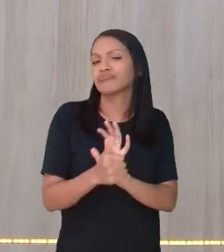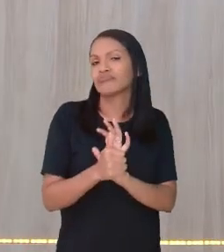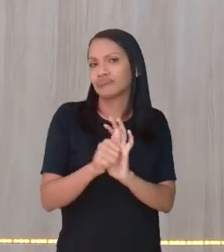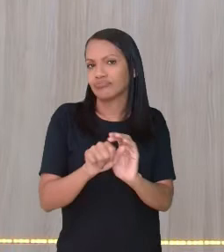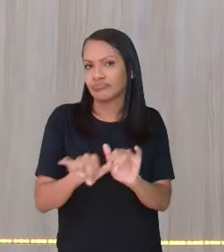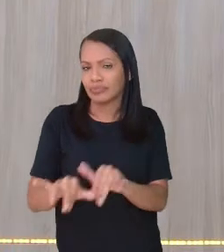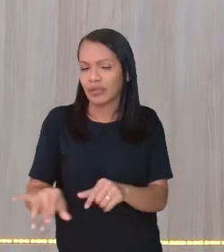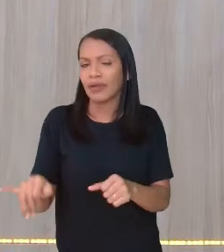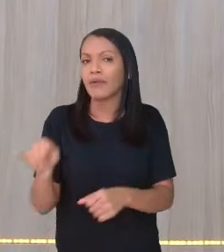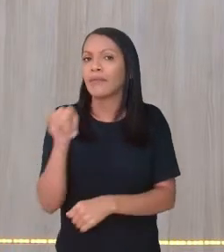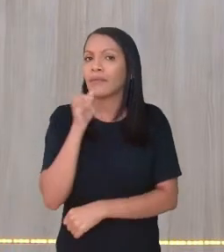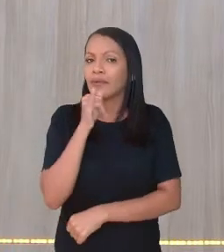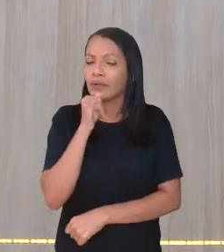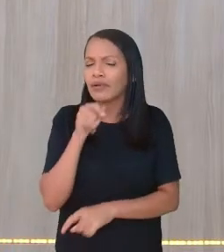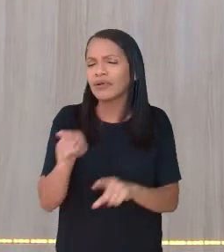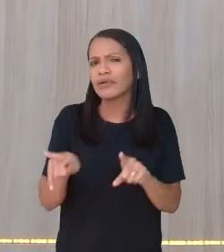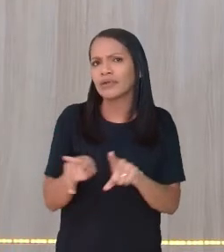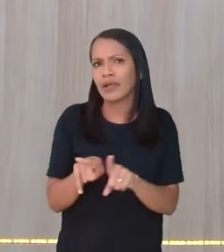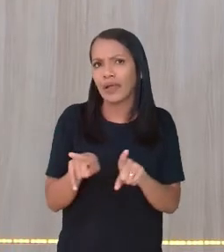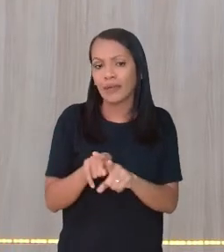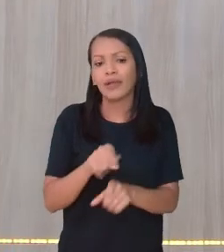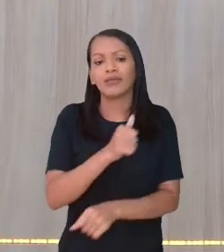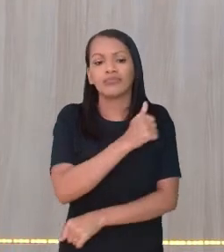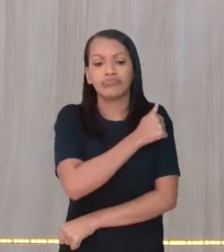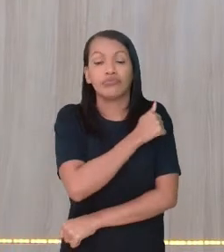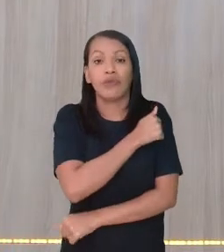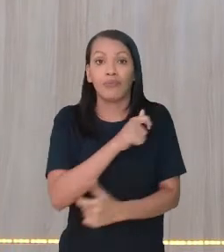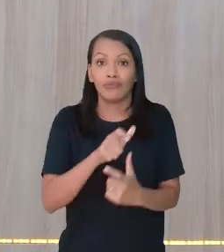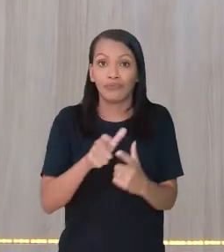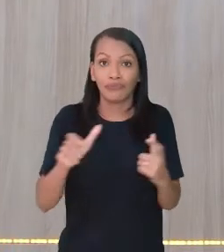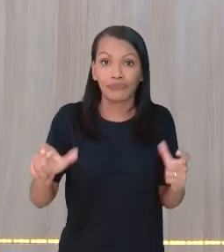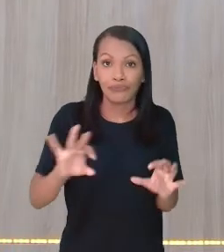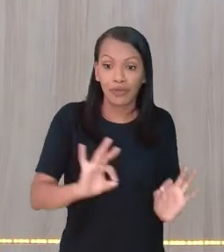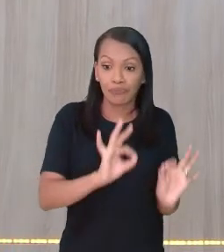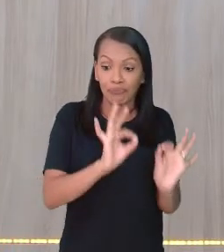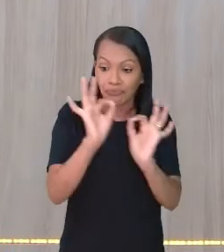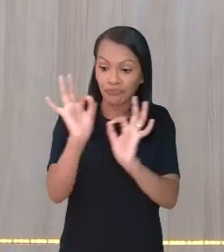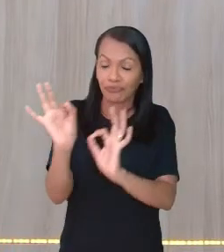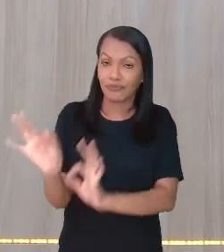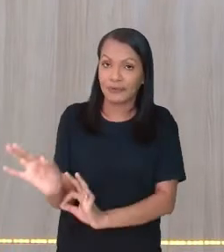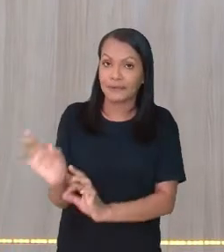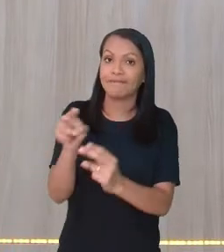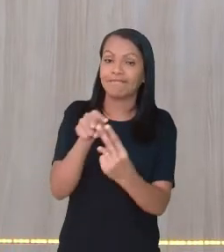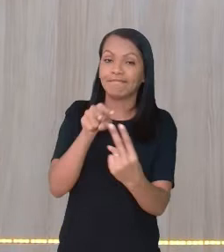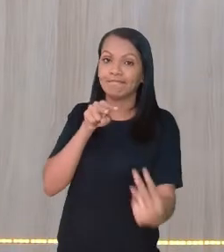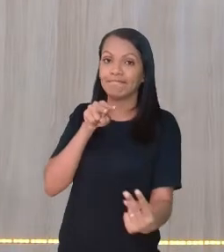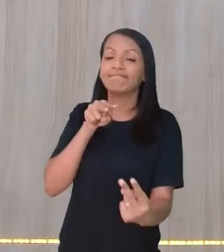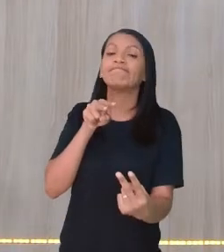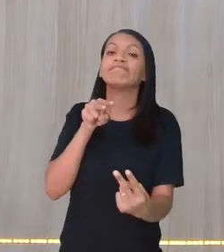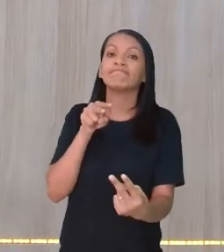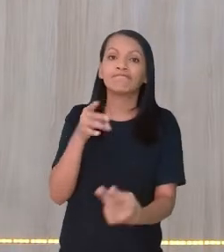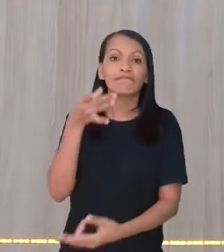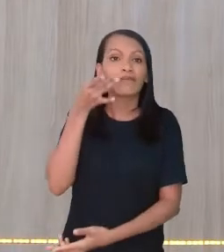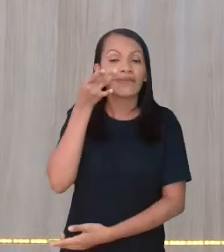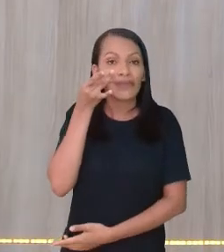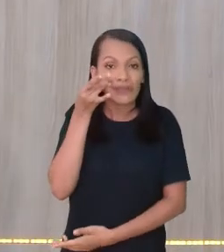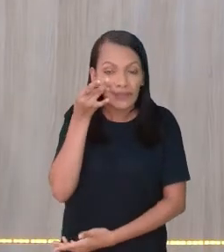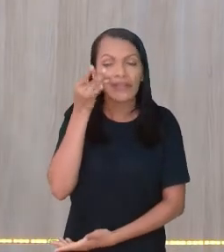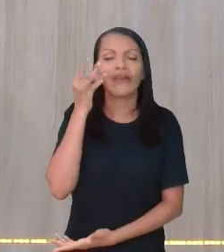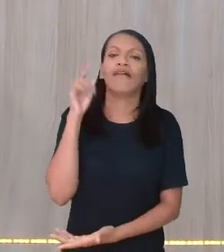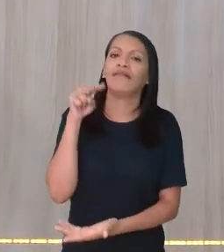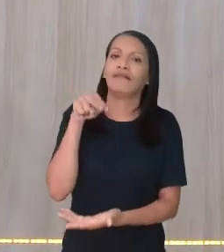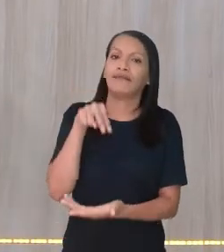por exemplo, aqui a quantidade de alunos que estão assistindo ao vivo essa aula agora, tá? Tá aparecendo ali para a professora